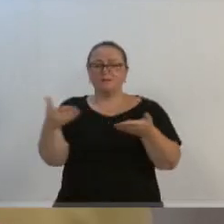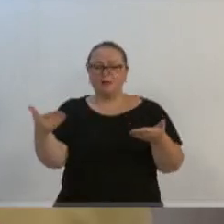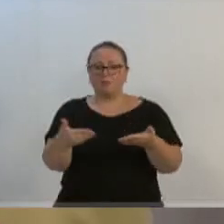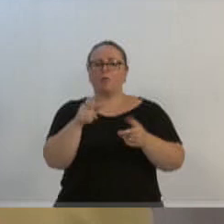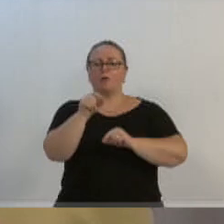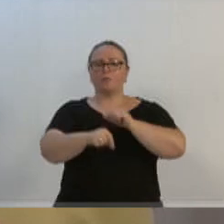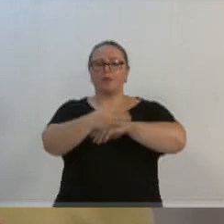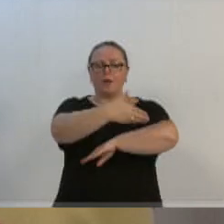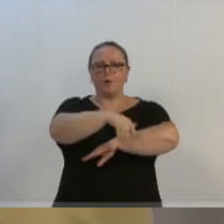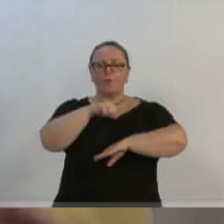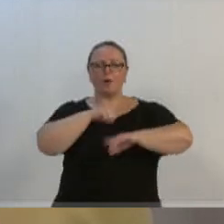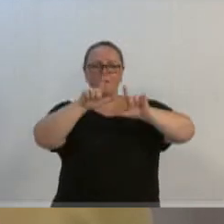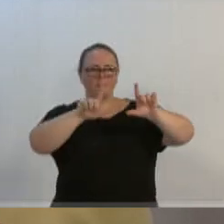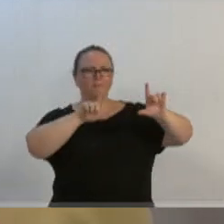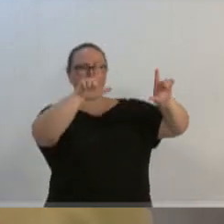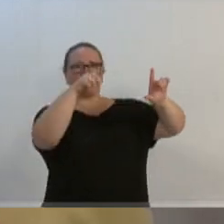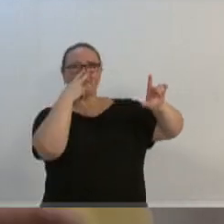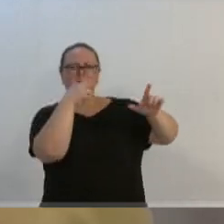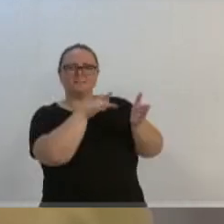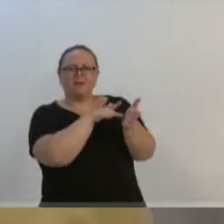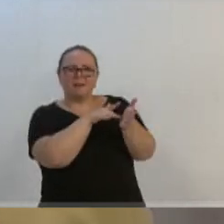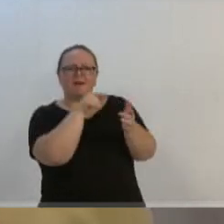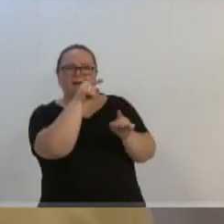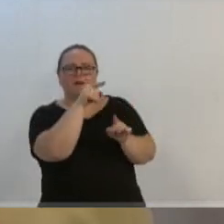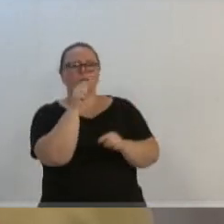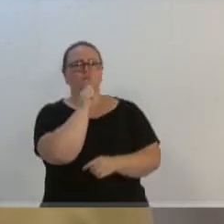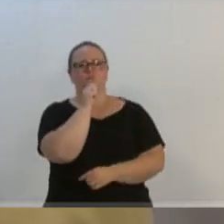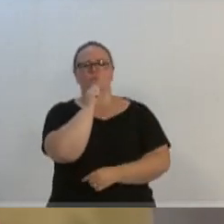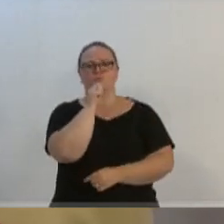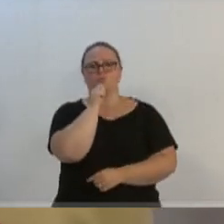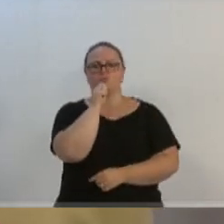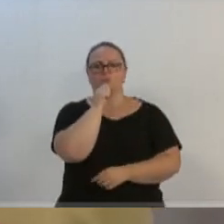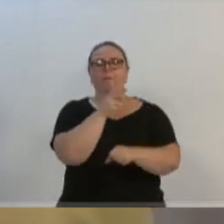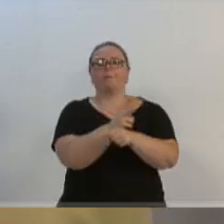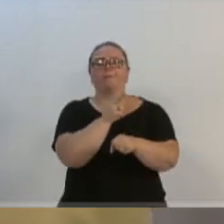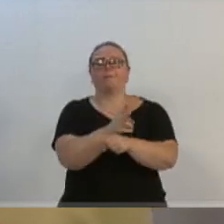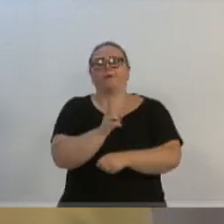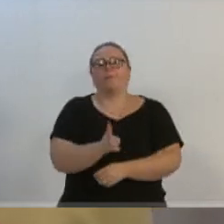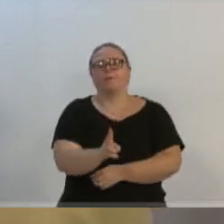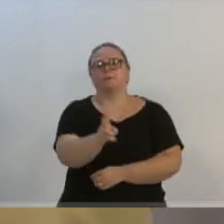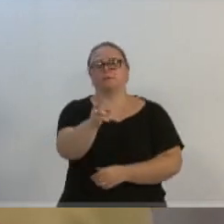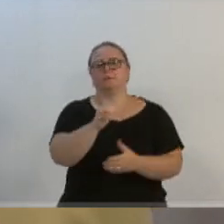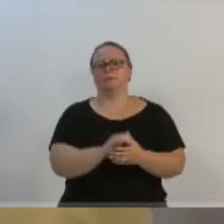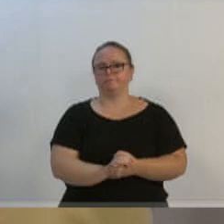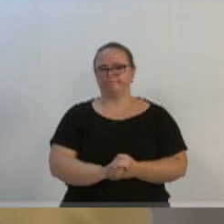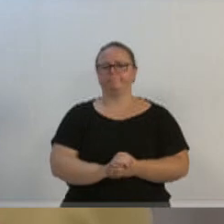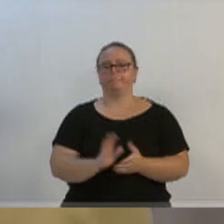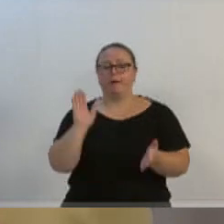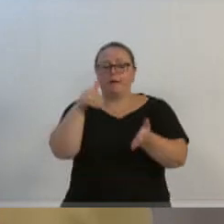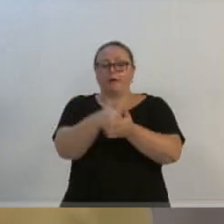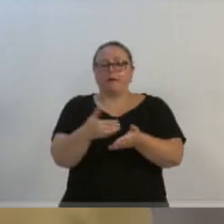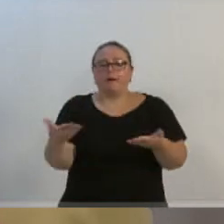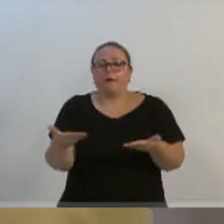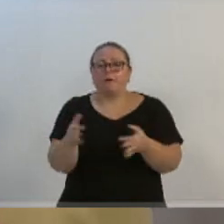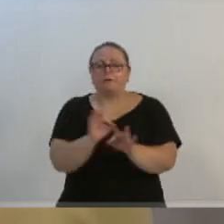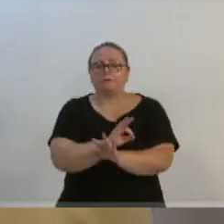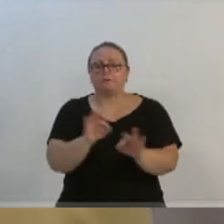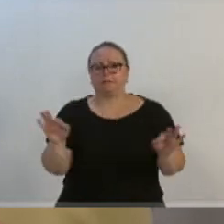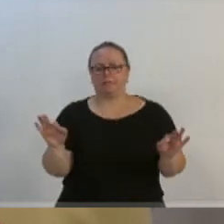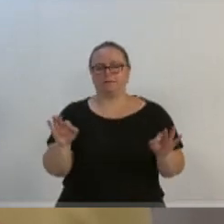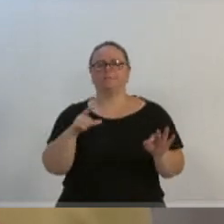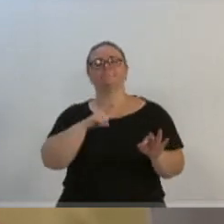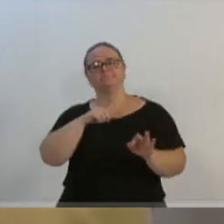não se regulariza nada, né? Se entregou aí uma meia dúzia de escrituras para fazer média na imprensa até agora e nada mais foi feito. Aí tinha o